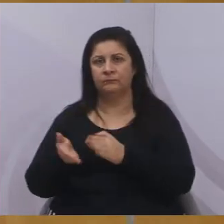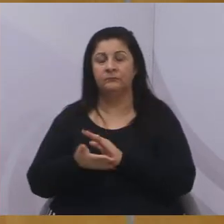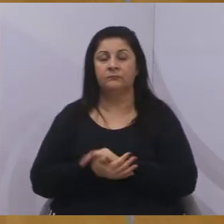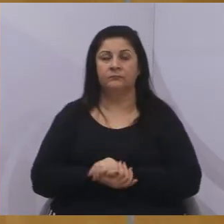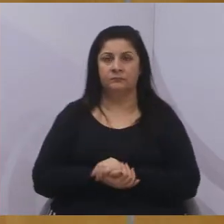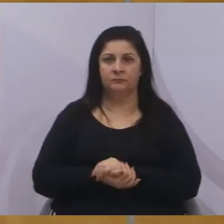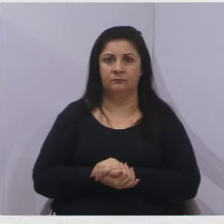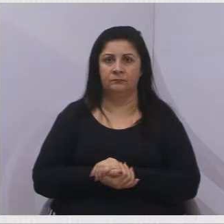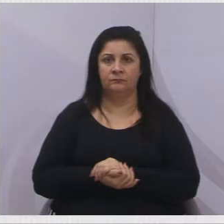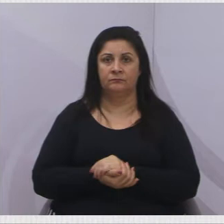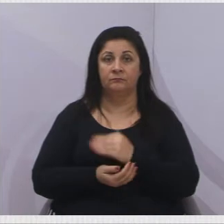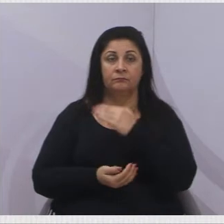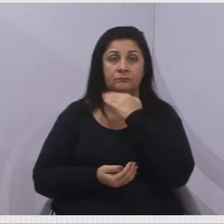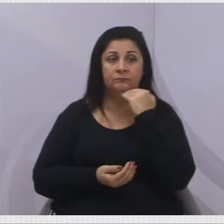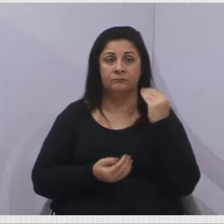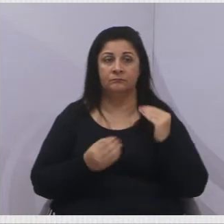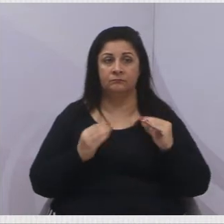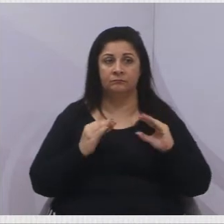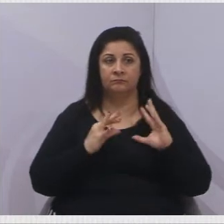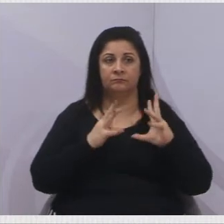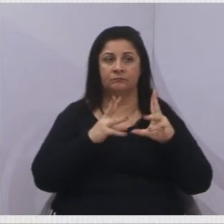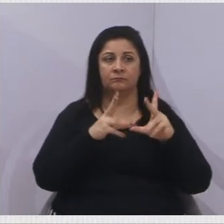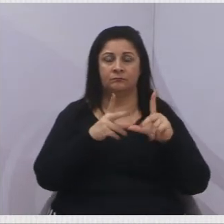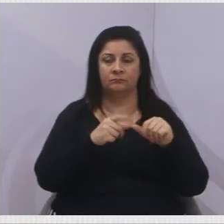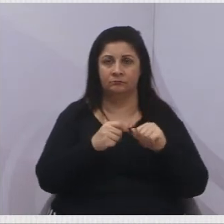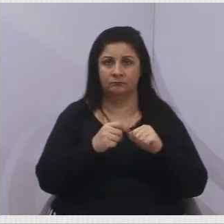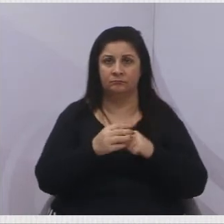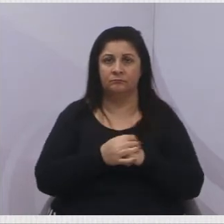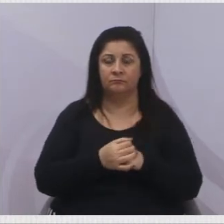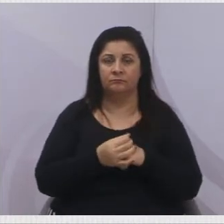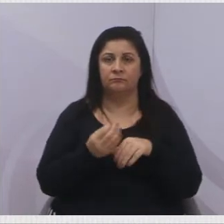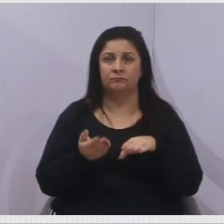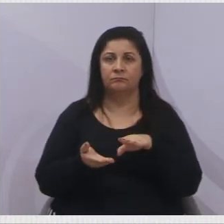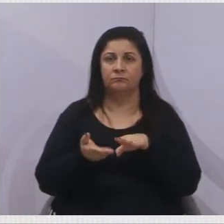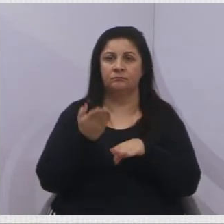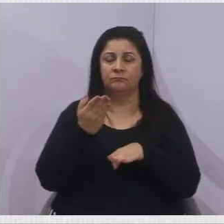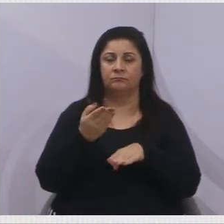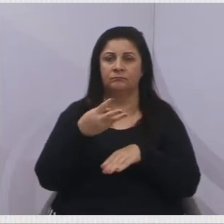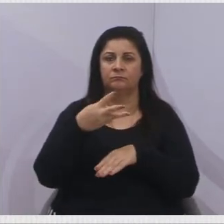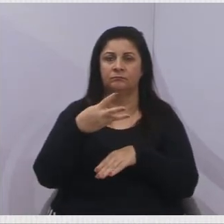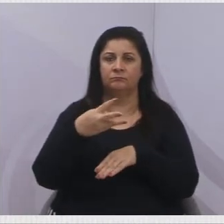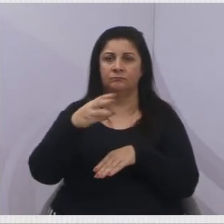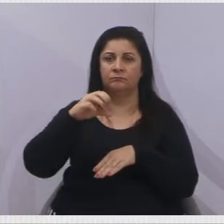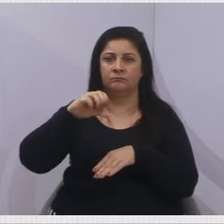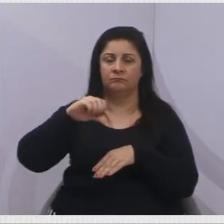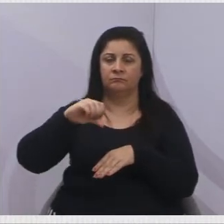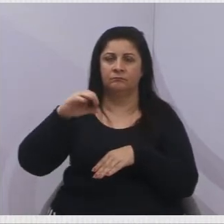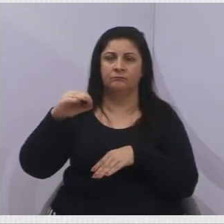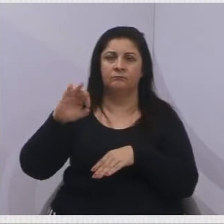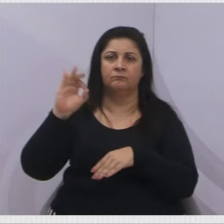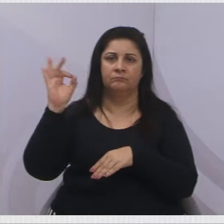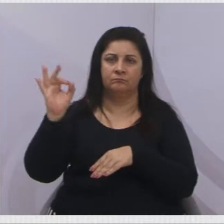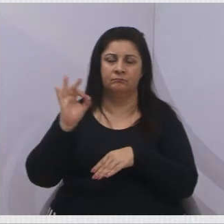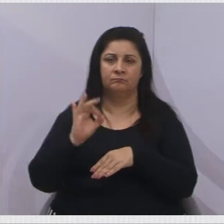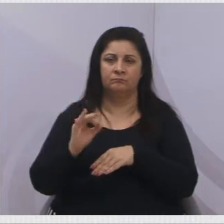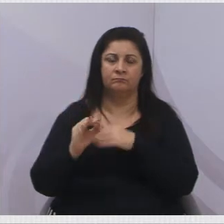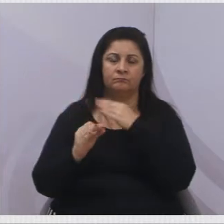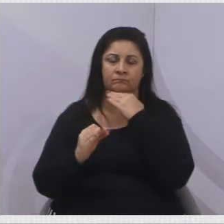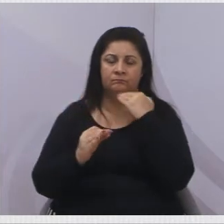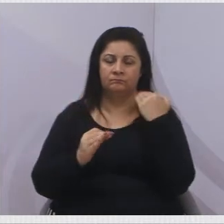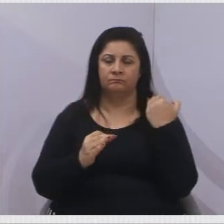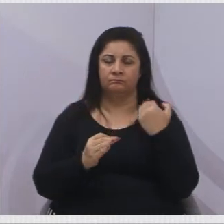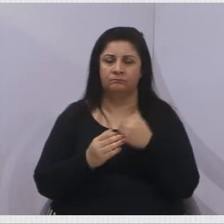na mortalidade total, nós tivemos um aumento de 39% dos óbitos,